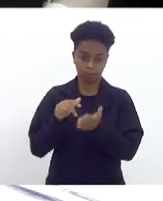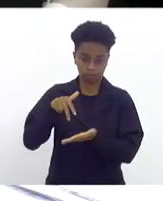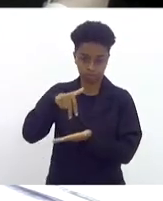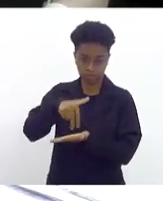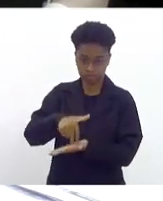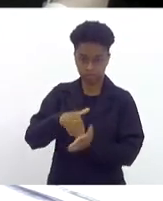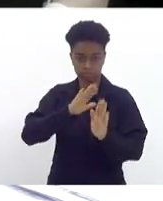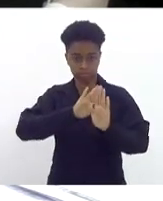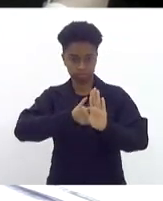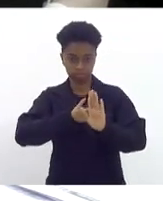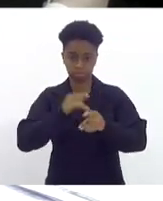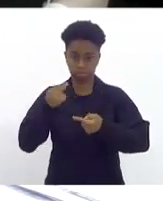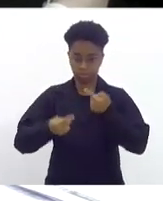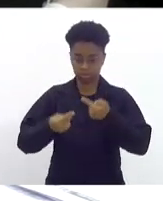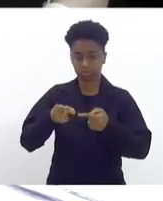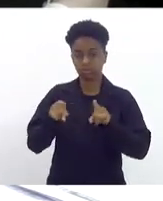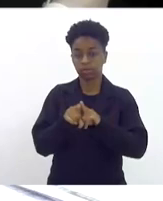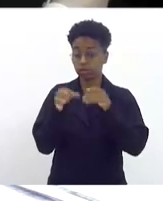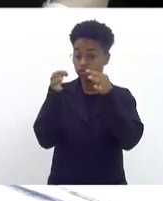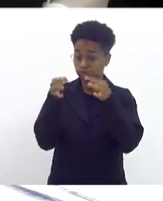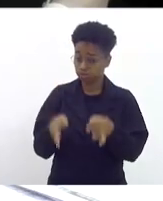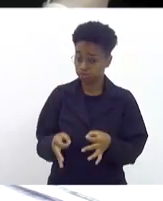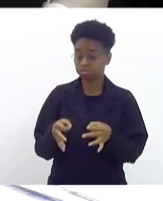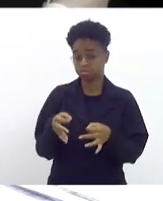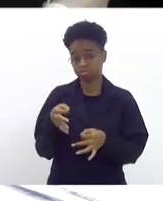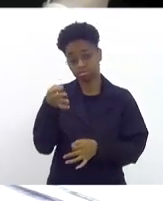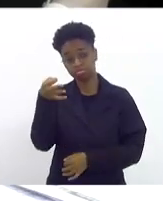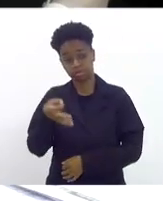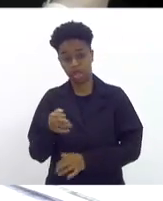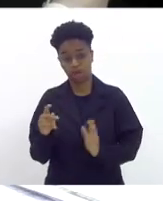é justo e correto que assim seja